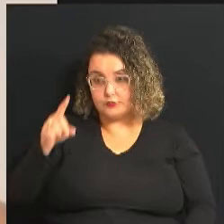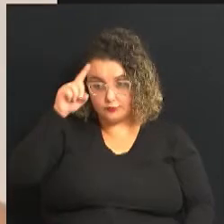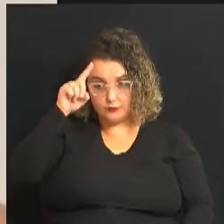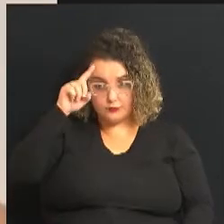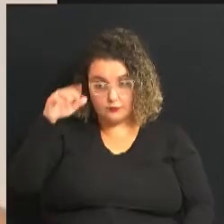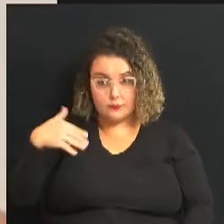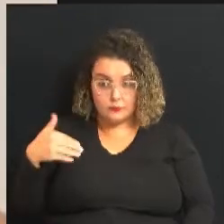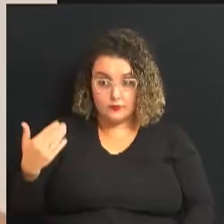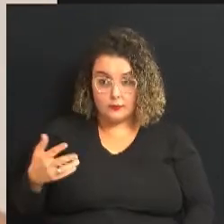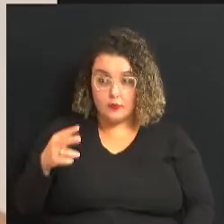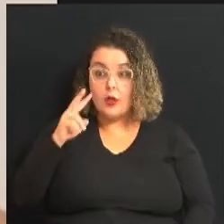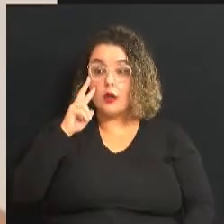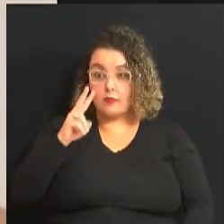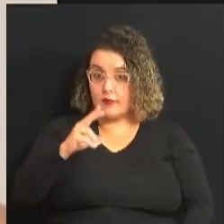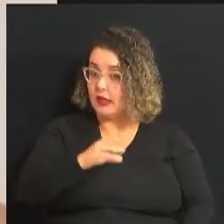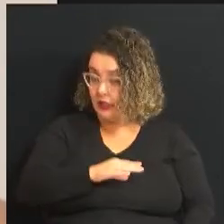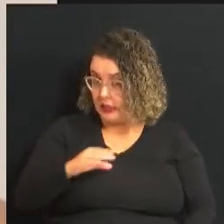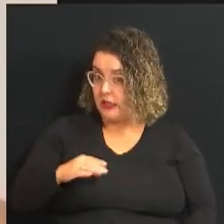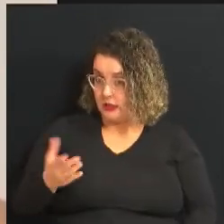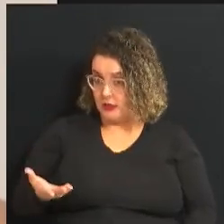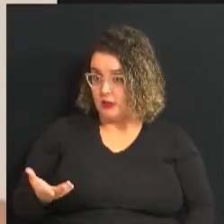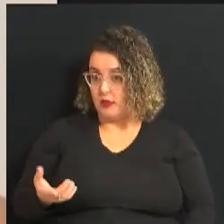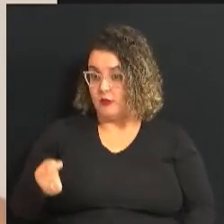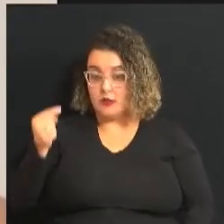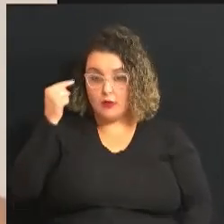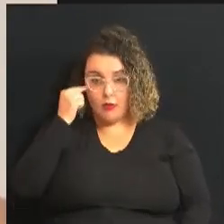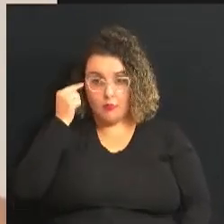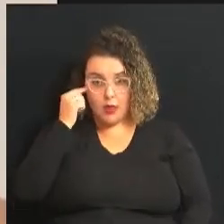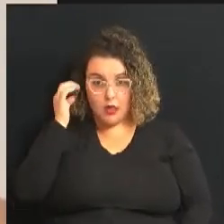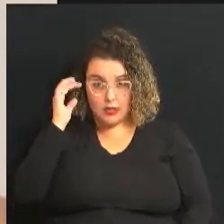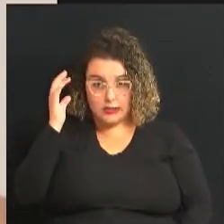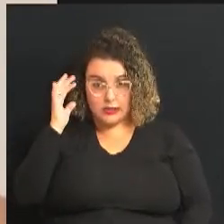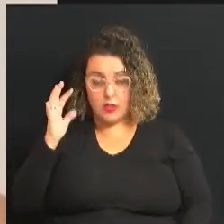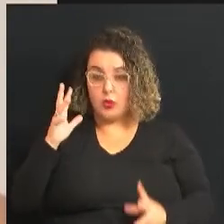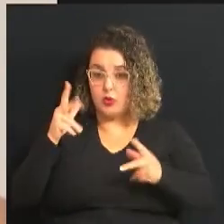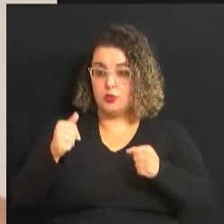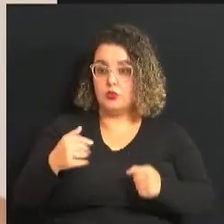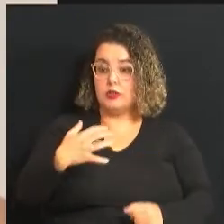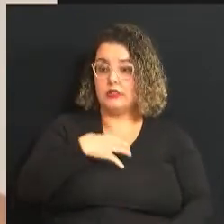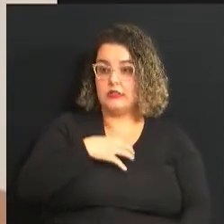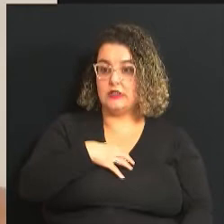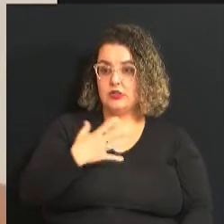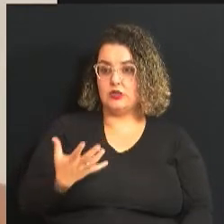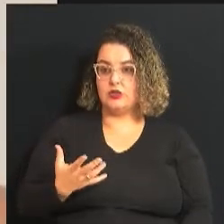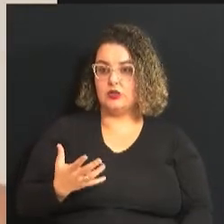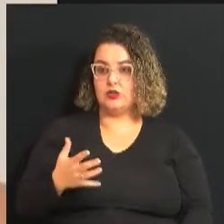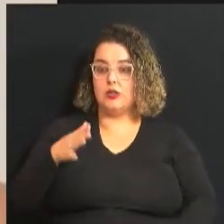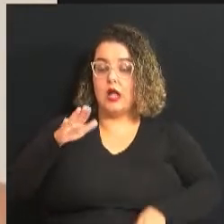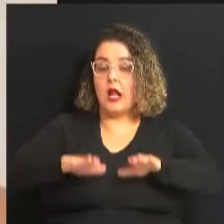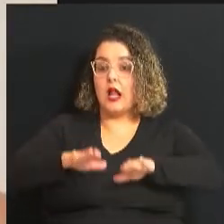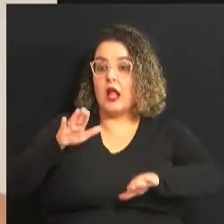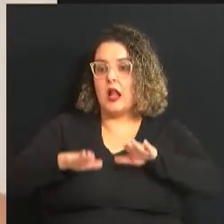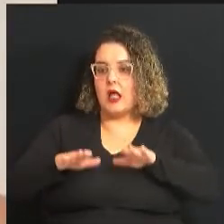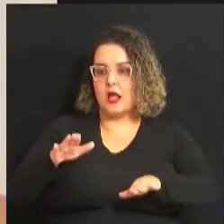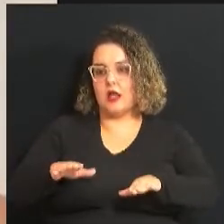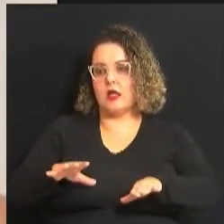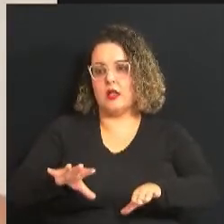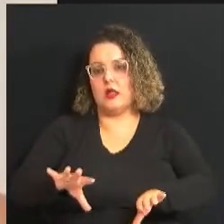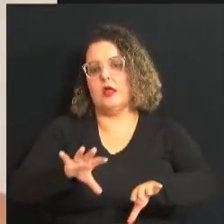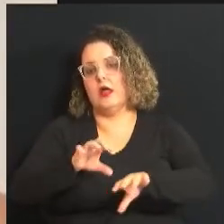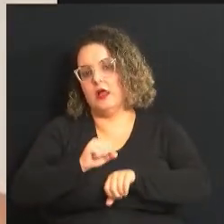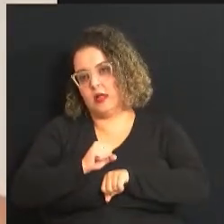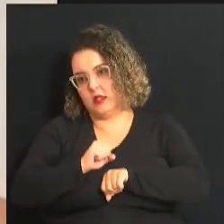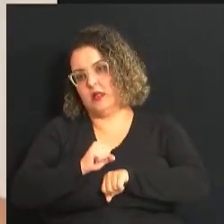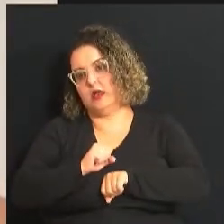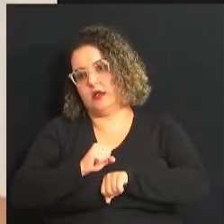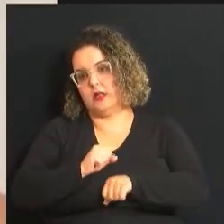vê clinicamente. Você imagina que todos esses métodos, ele depende muito da adesão